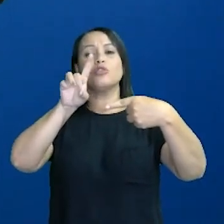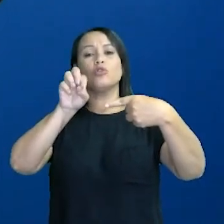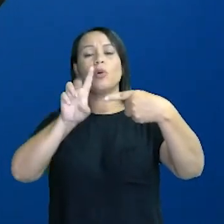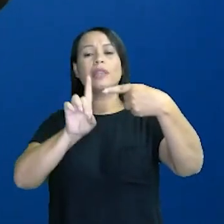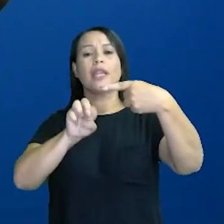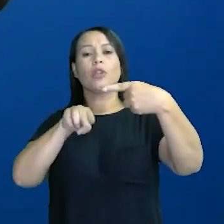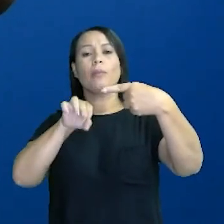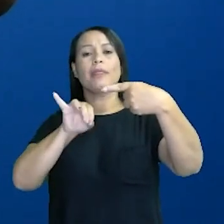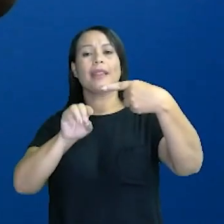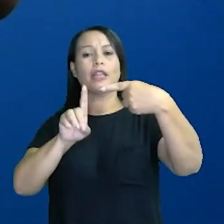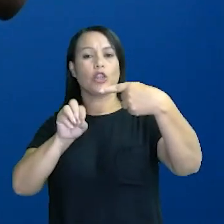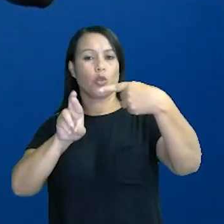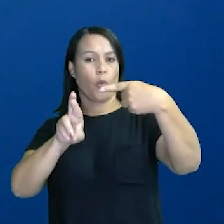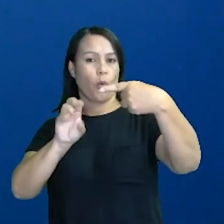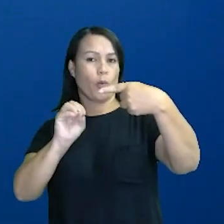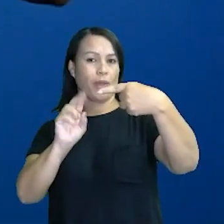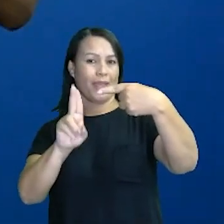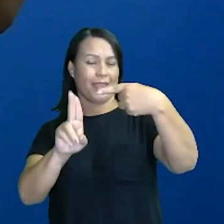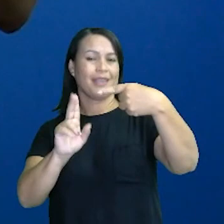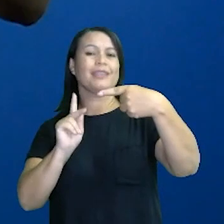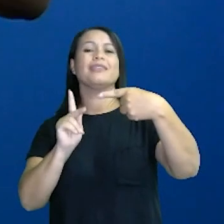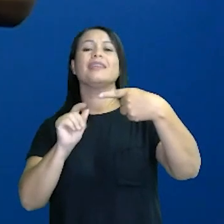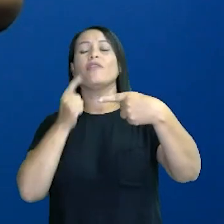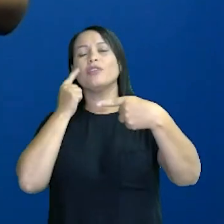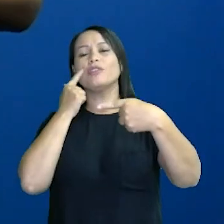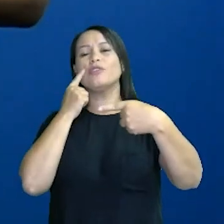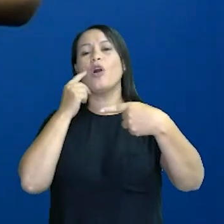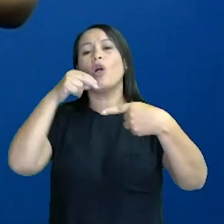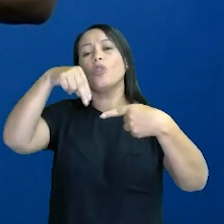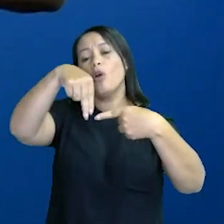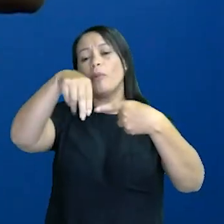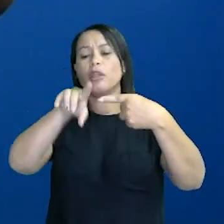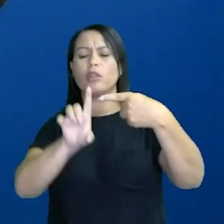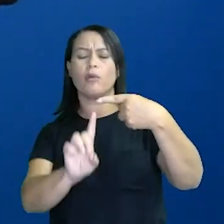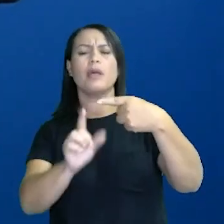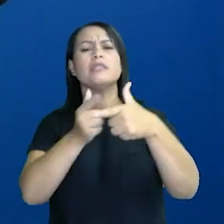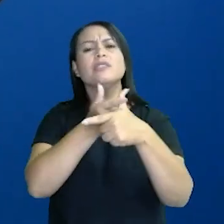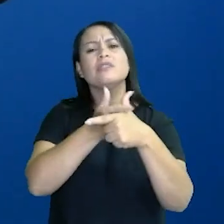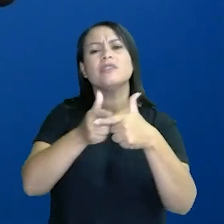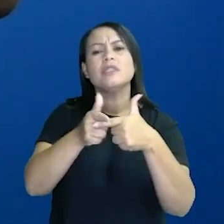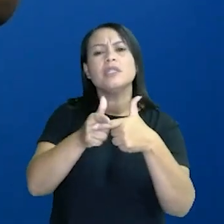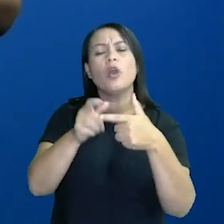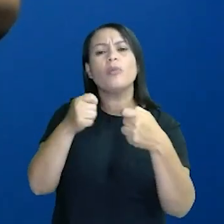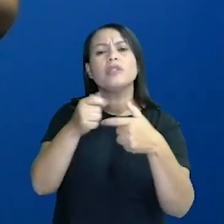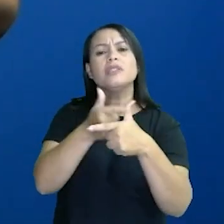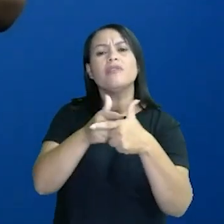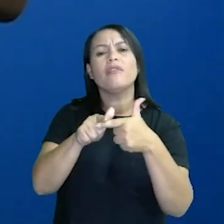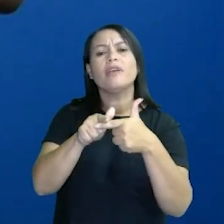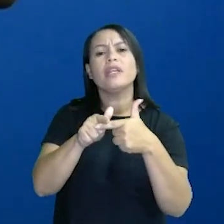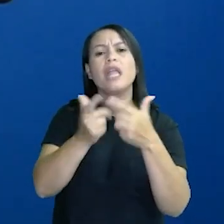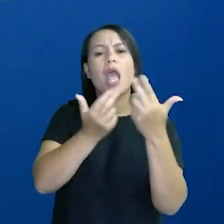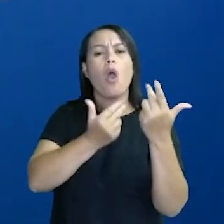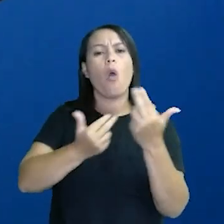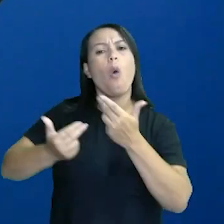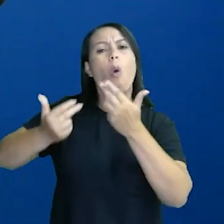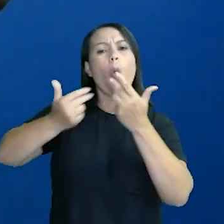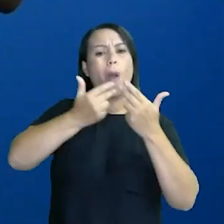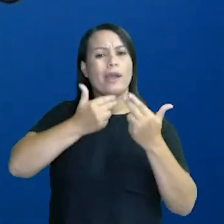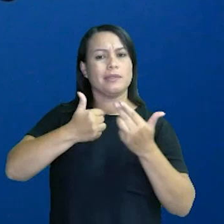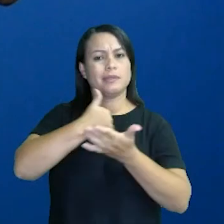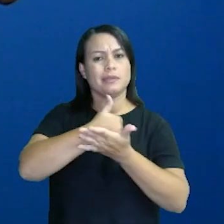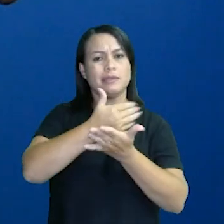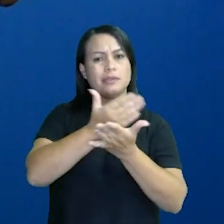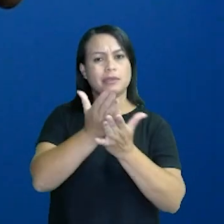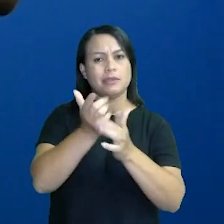meu denominador, tá ok? Eu vou dividir. Se eu vou dividir, eu vou ter que dividir em partes